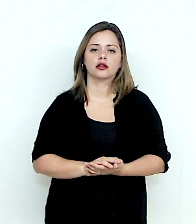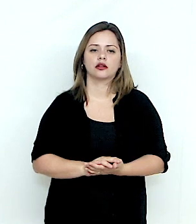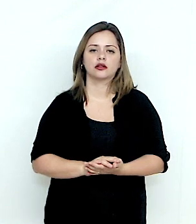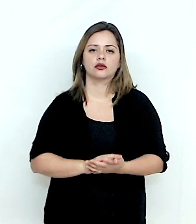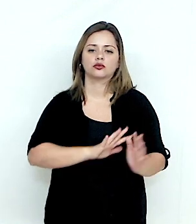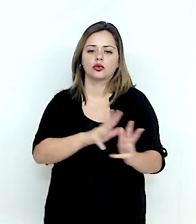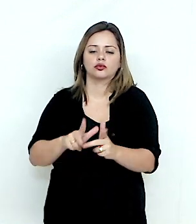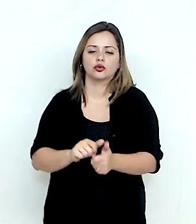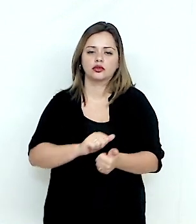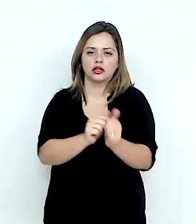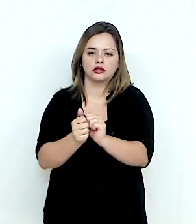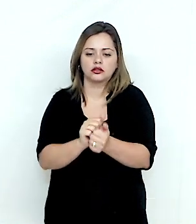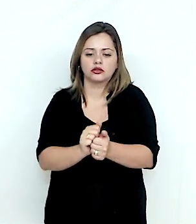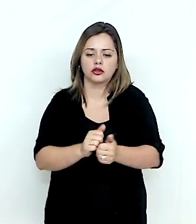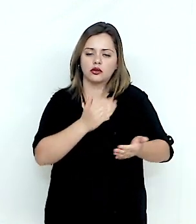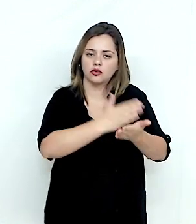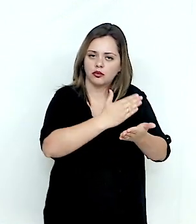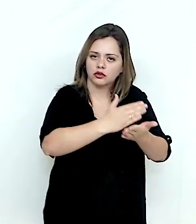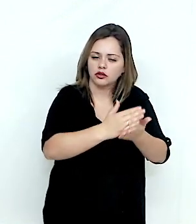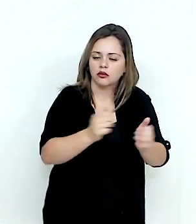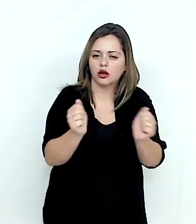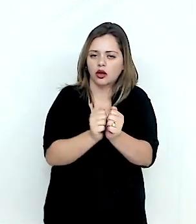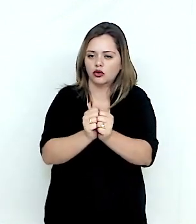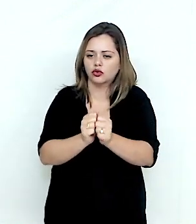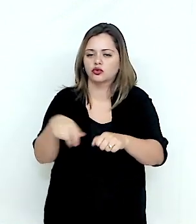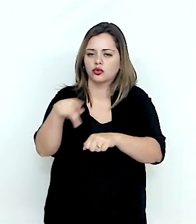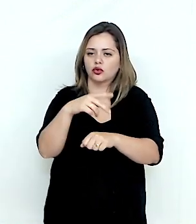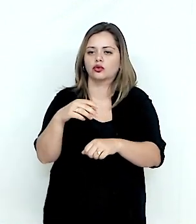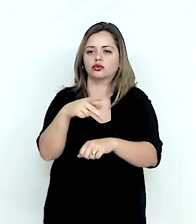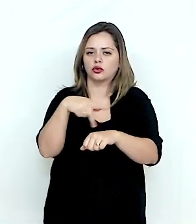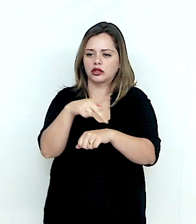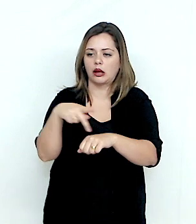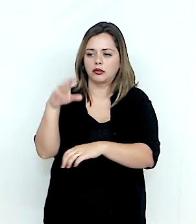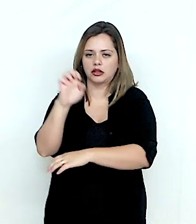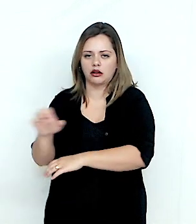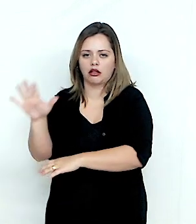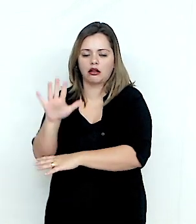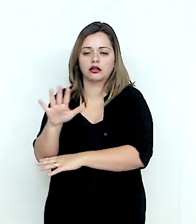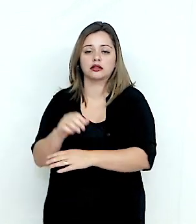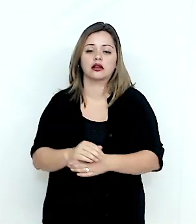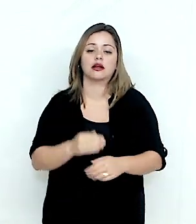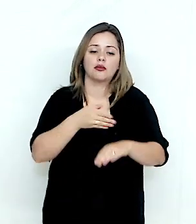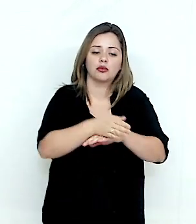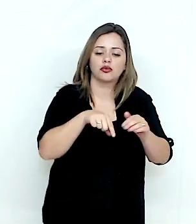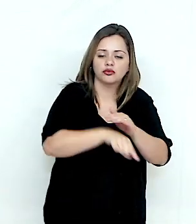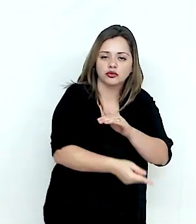sejam também processadas pelas capitais, há um interesse grande de aprofundamento, por exemplo,